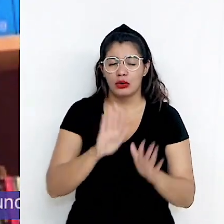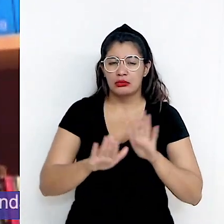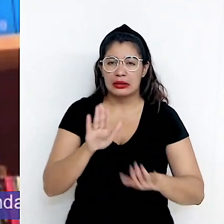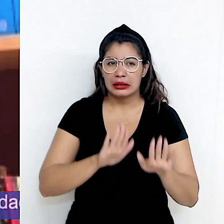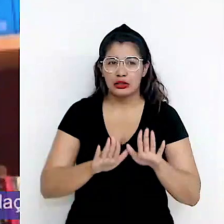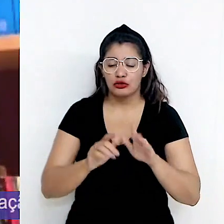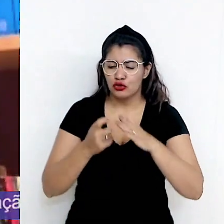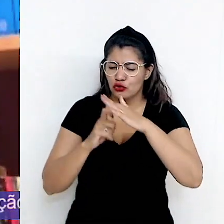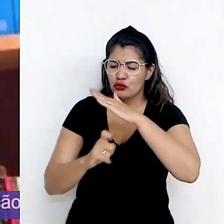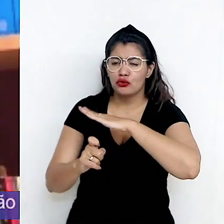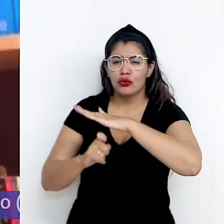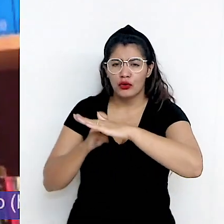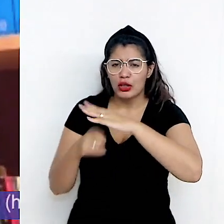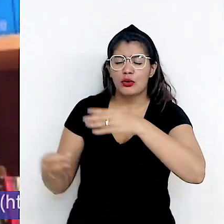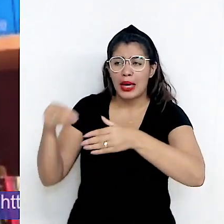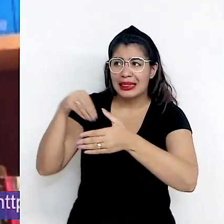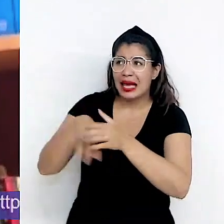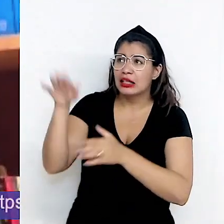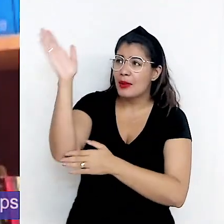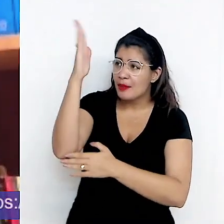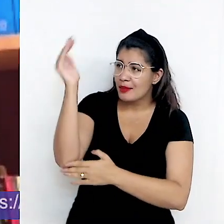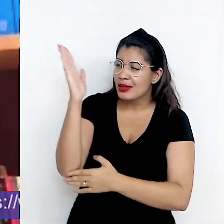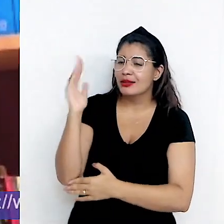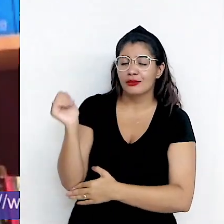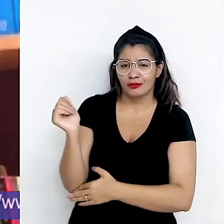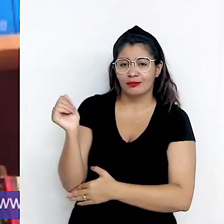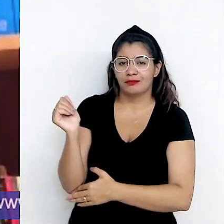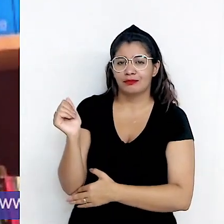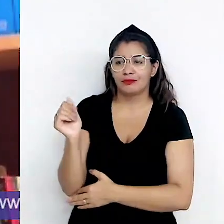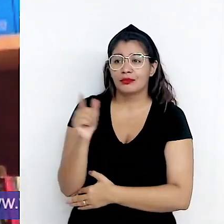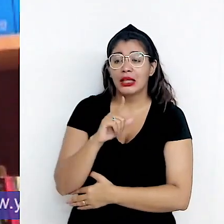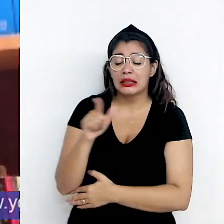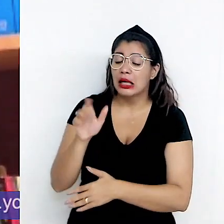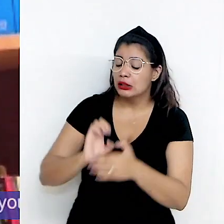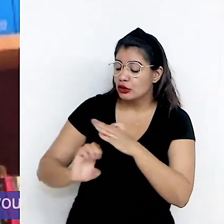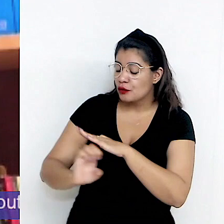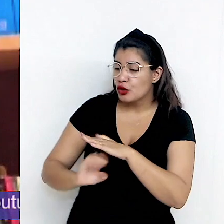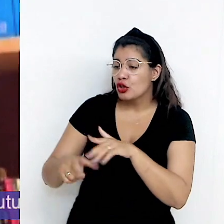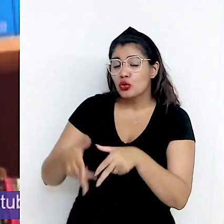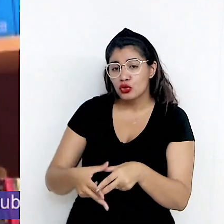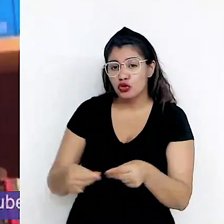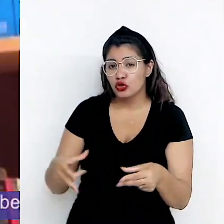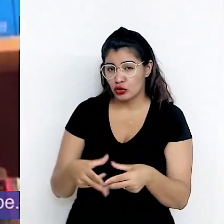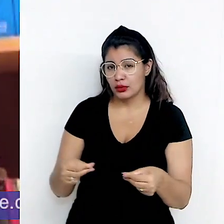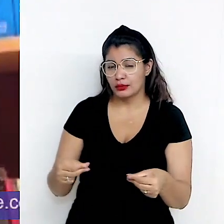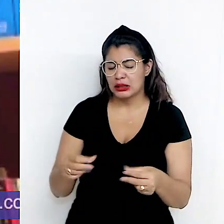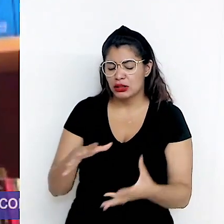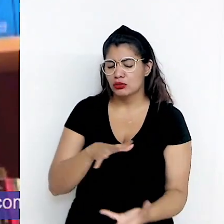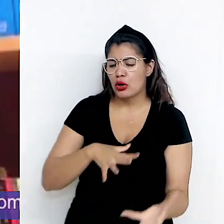de investimentos externos diretos e nosso país e na área comercial Japão sou responsável